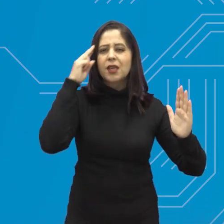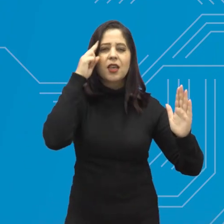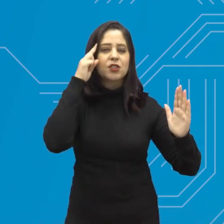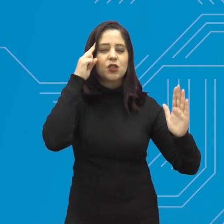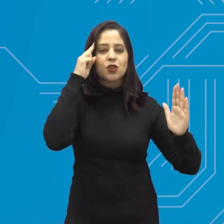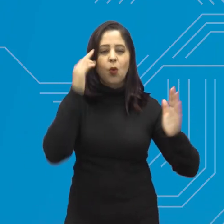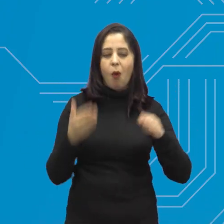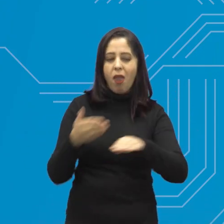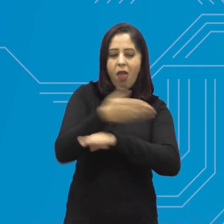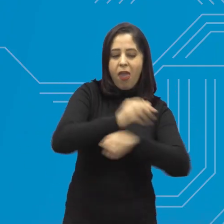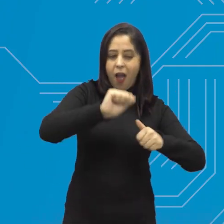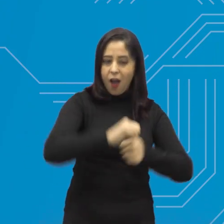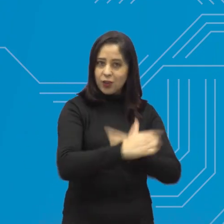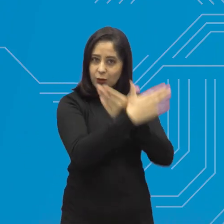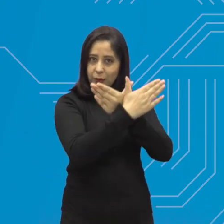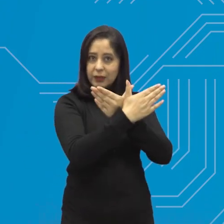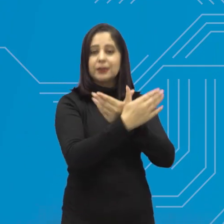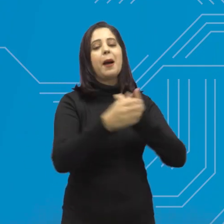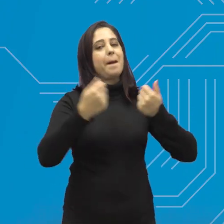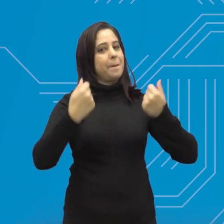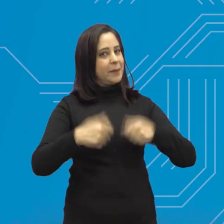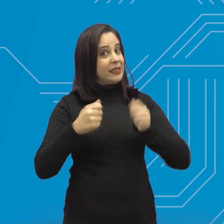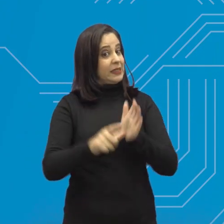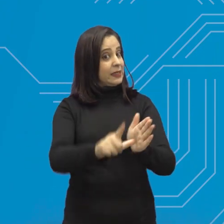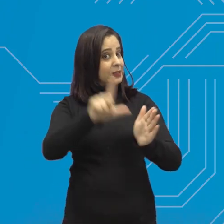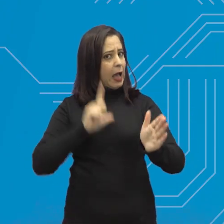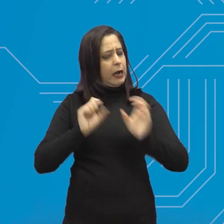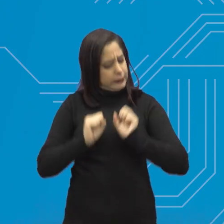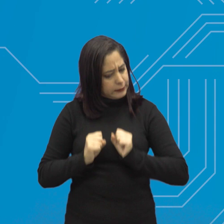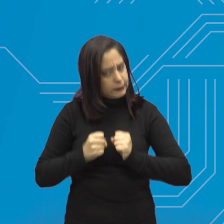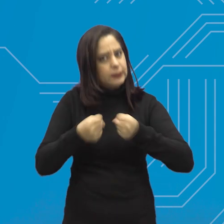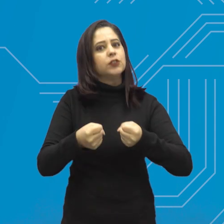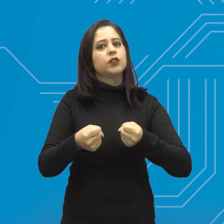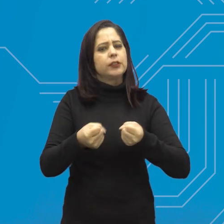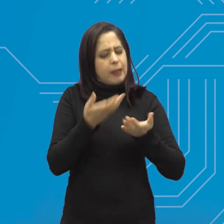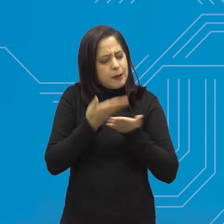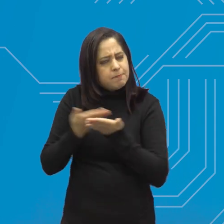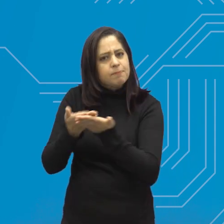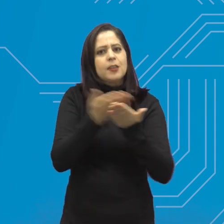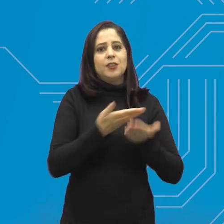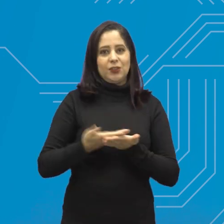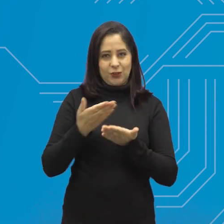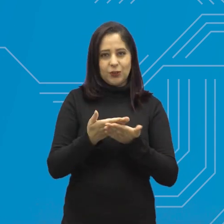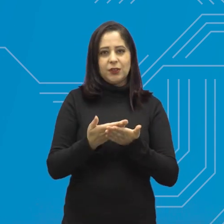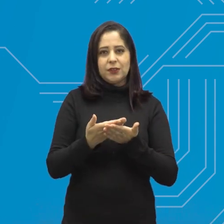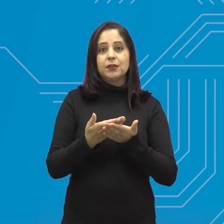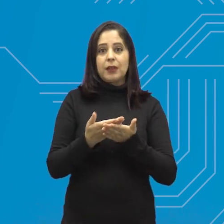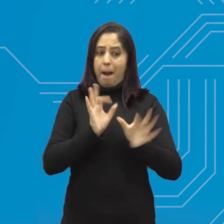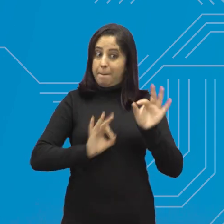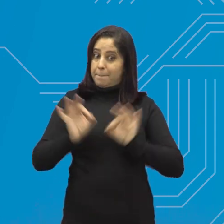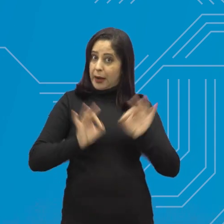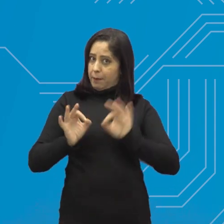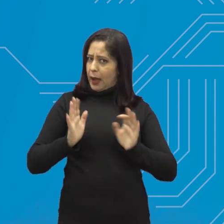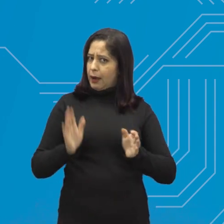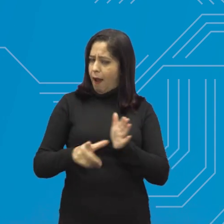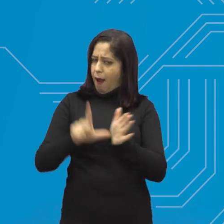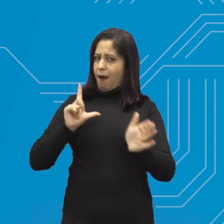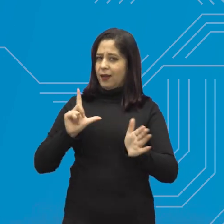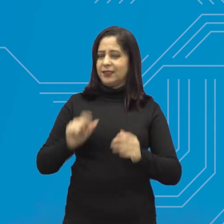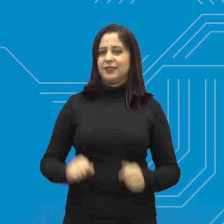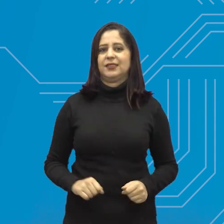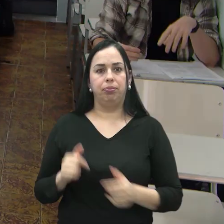em uma das instituições mais renomadas do país precisa se esforçar. E para muita gente, a preparação já